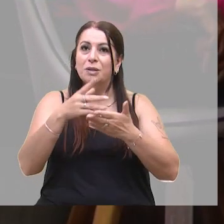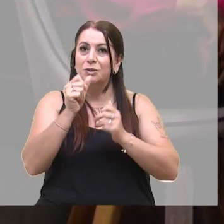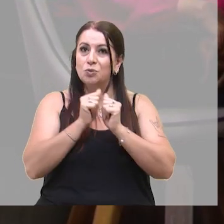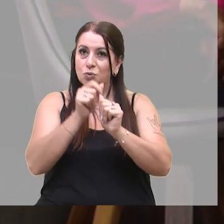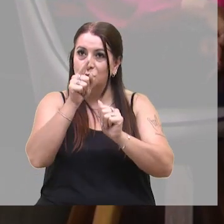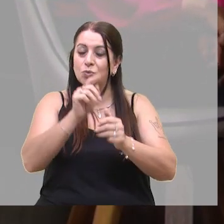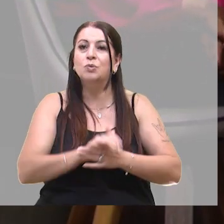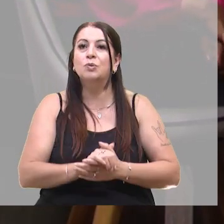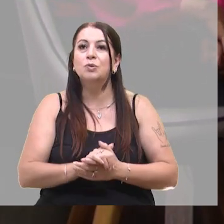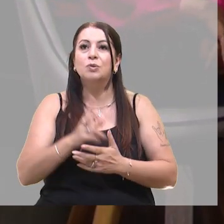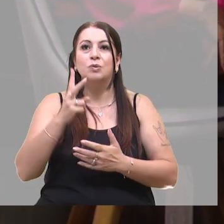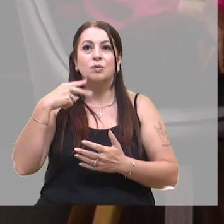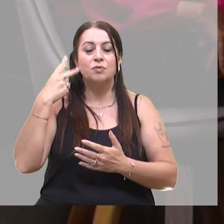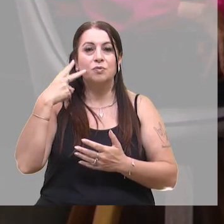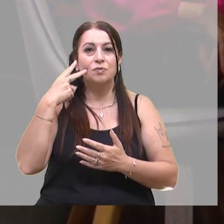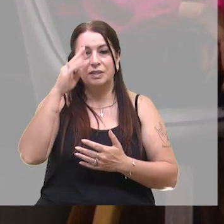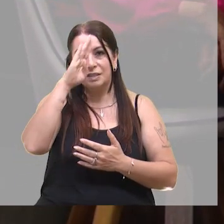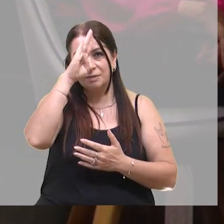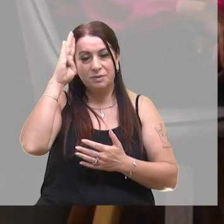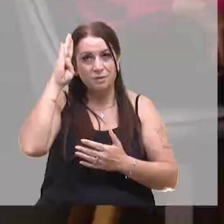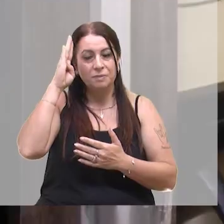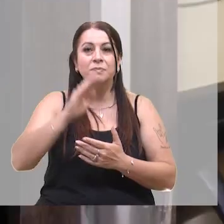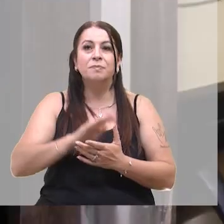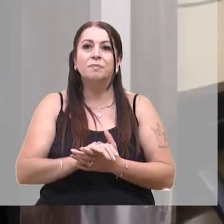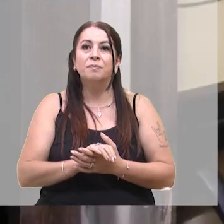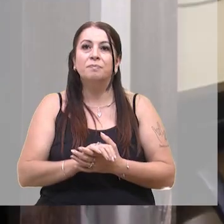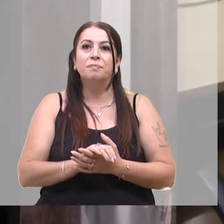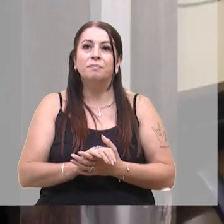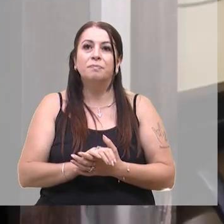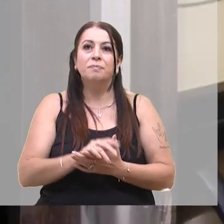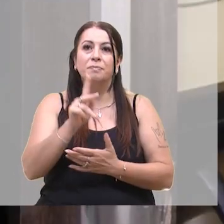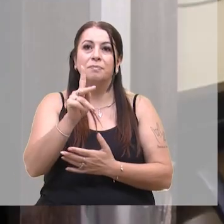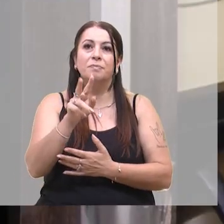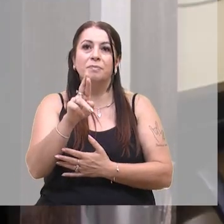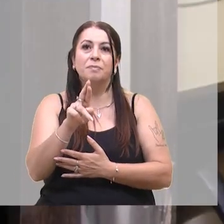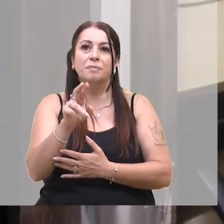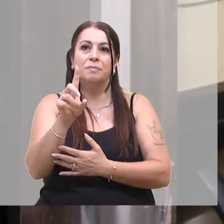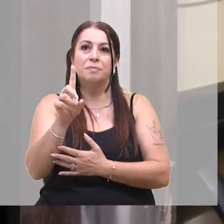senhora, o vereador Adriano Bressan, do PRD,